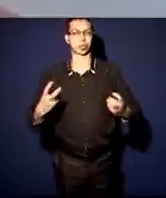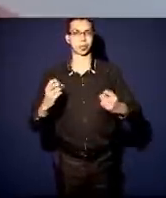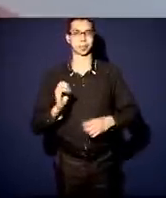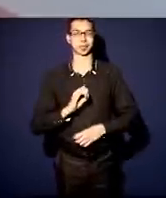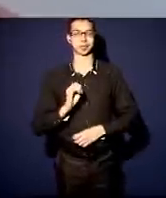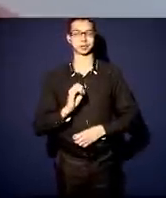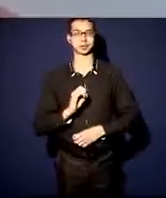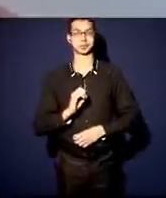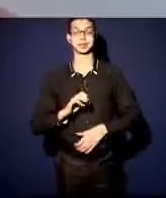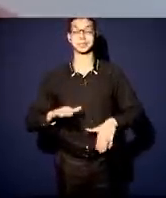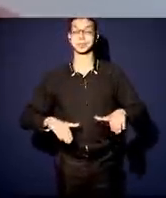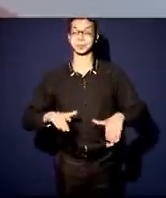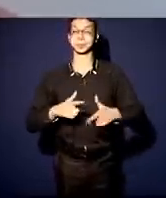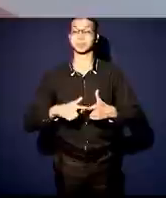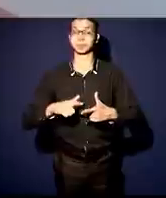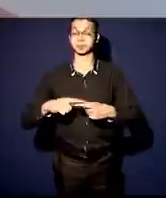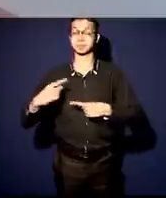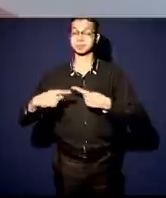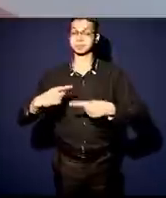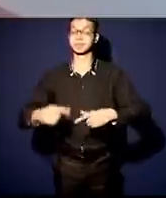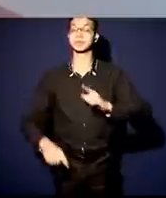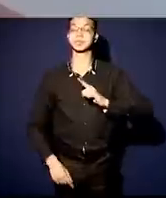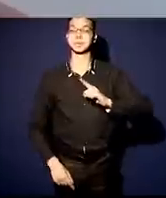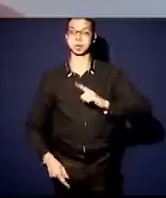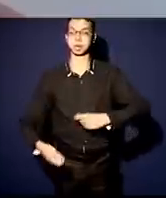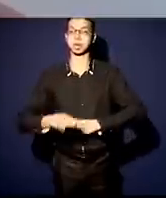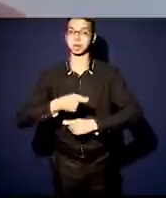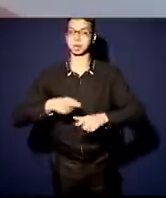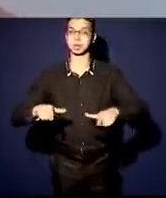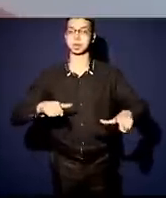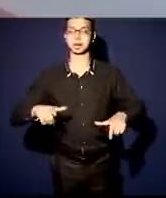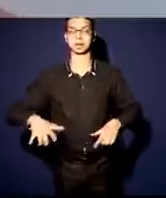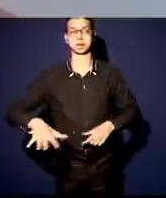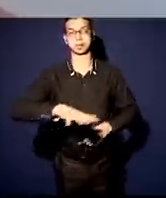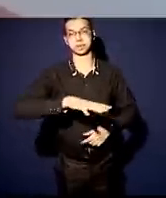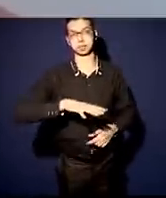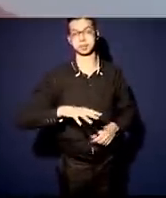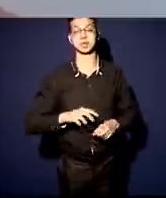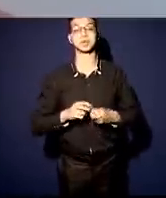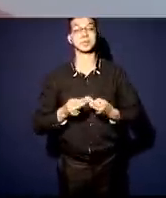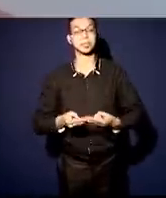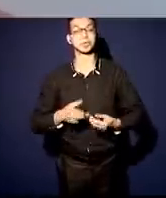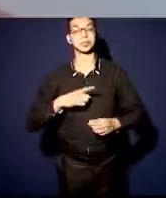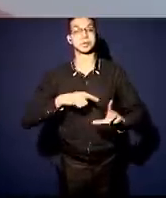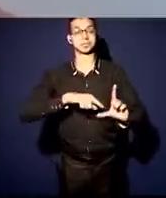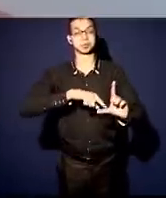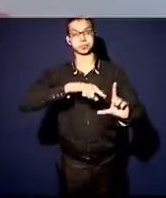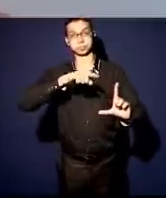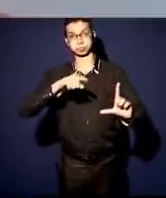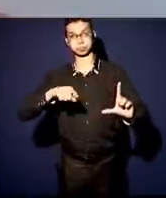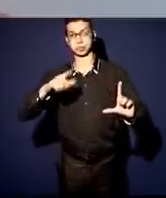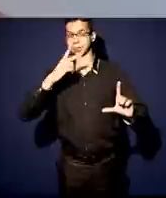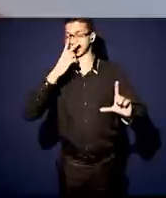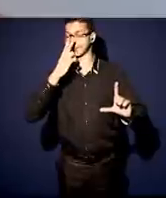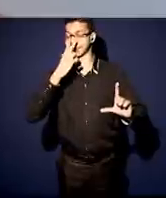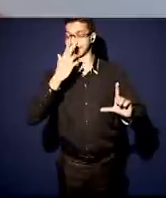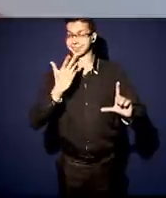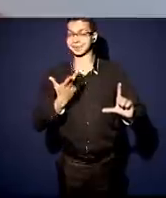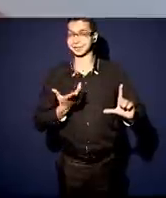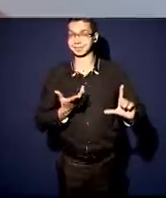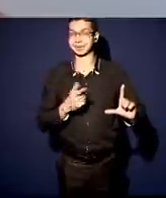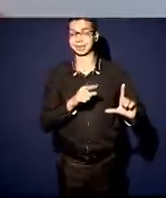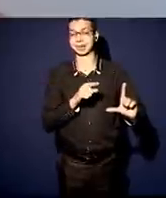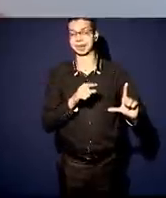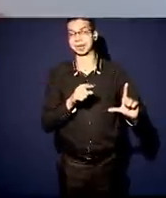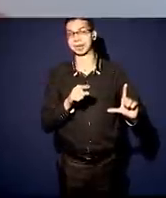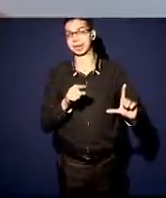um problema de gerações no mercado e talvez por isso essa curva ela esteja tão desinclinada, porque essa geração